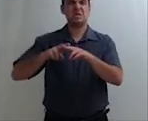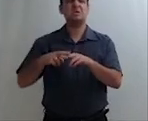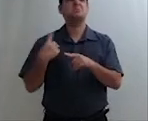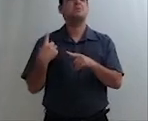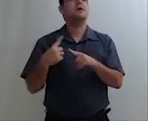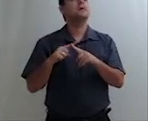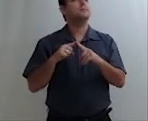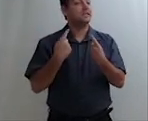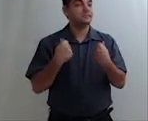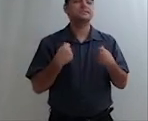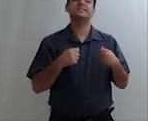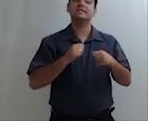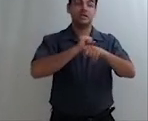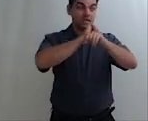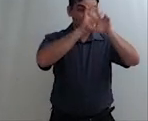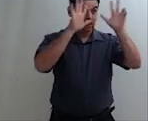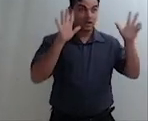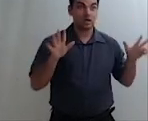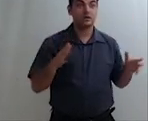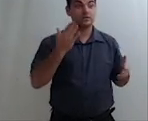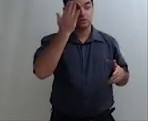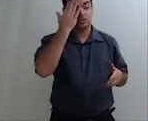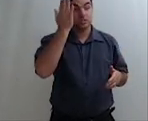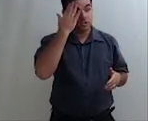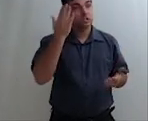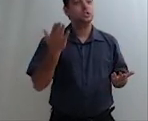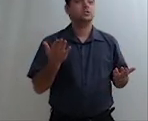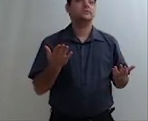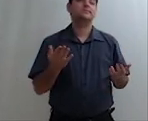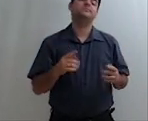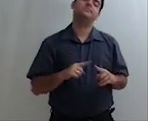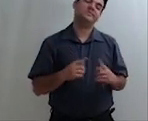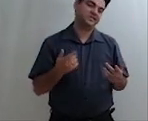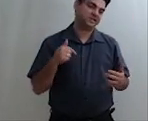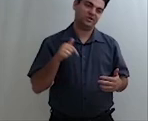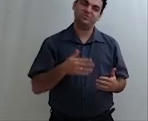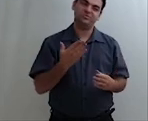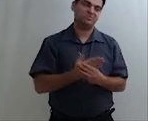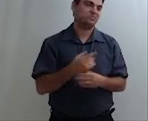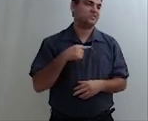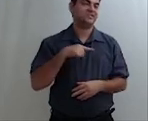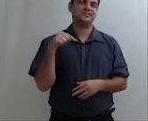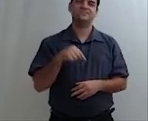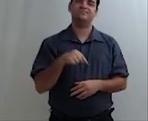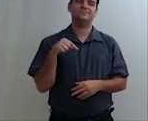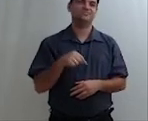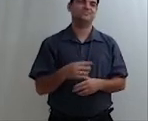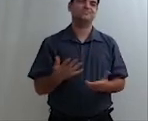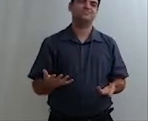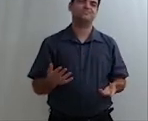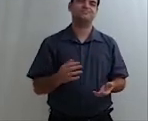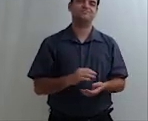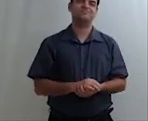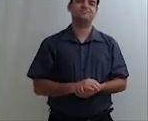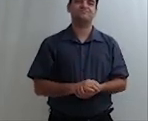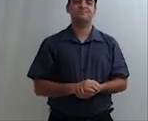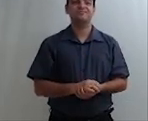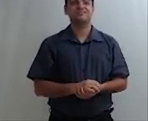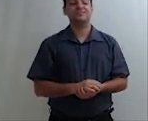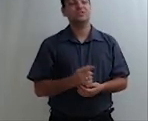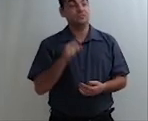fundamentação idônea né É o caso dos Presentes altos né do qual se forem